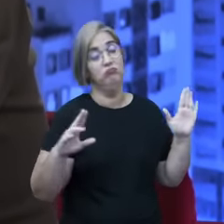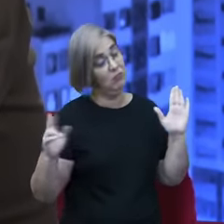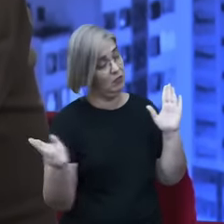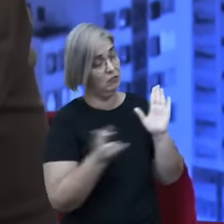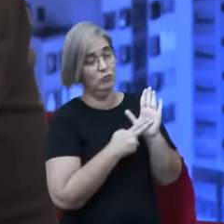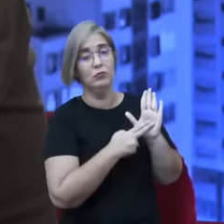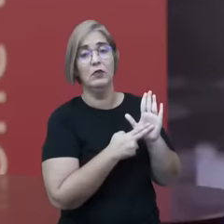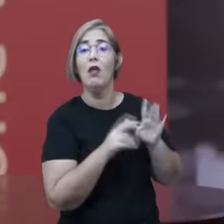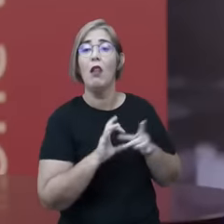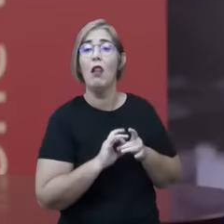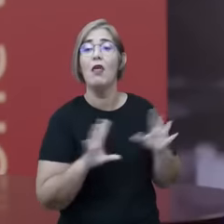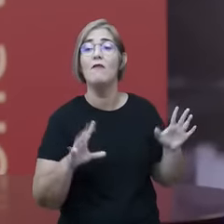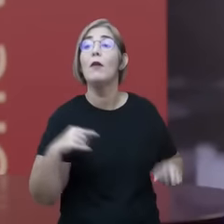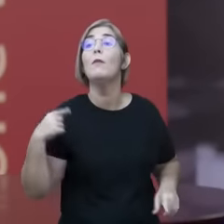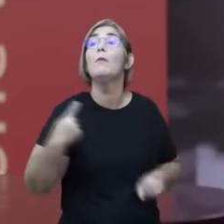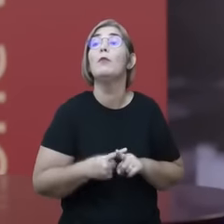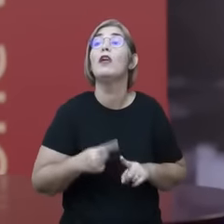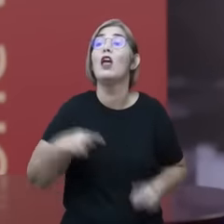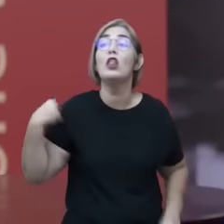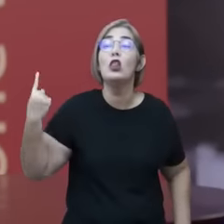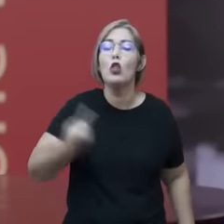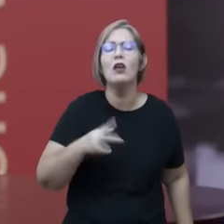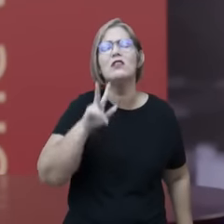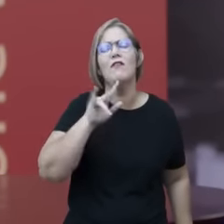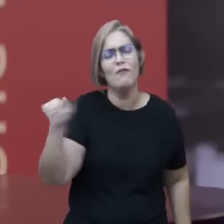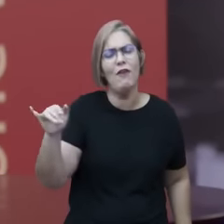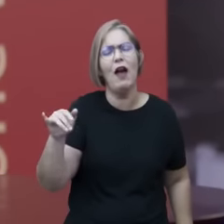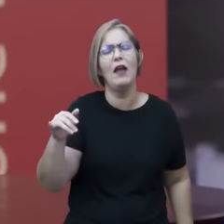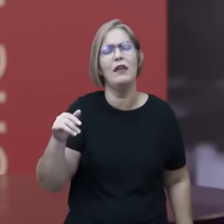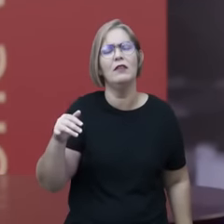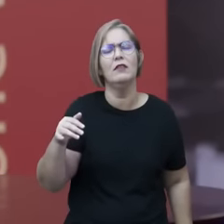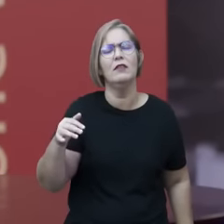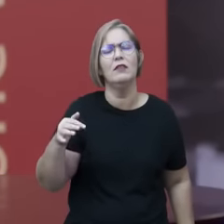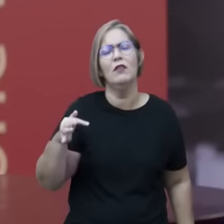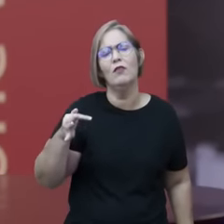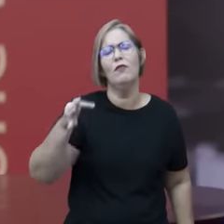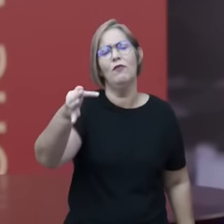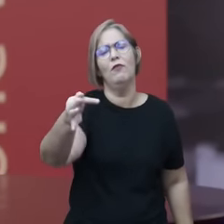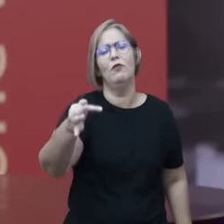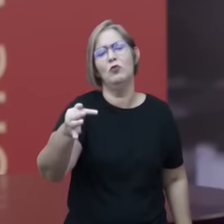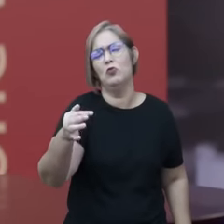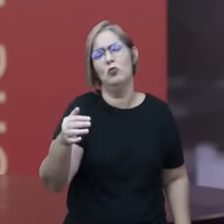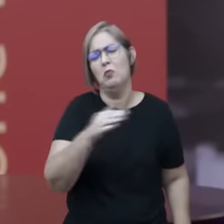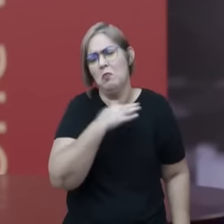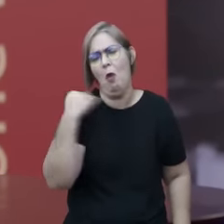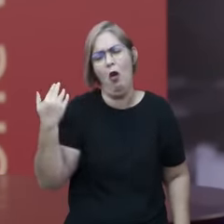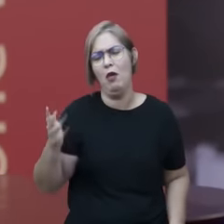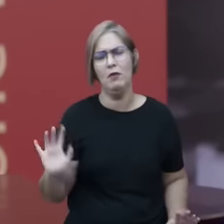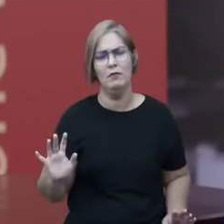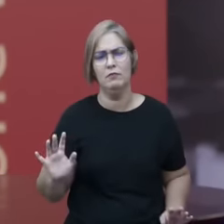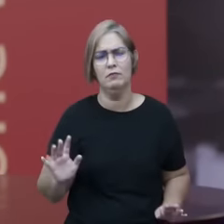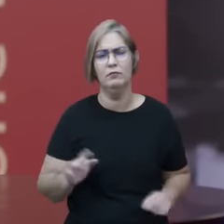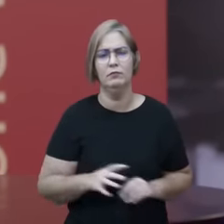porque nós somos condenados, condenados a sermos livres. Nós podemos, nós somos livres para qualquer coisa, menos para deixarmos de ser